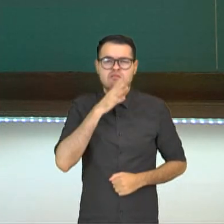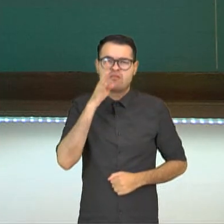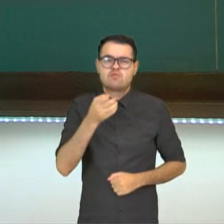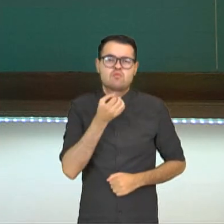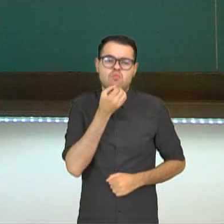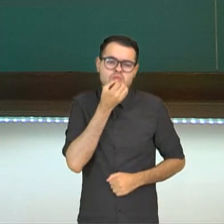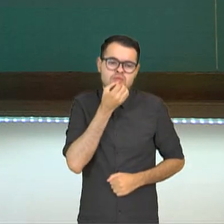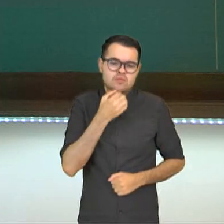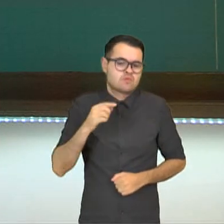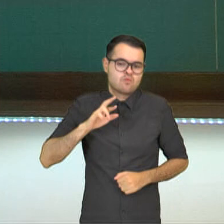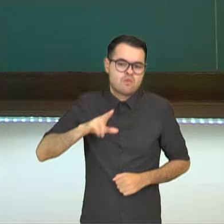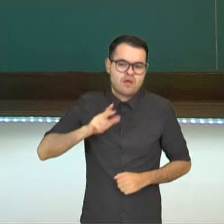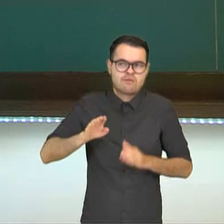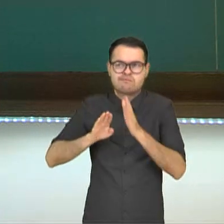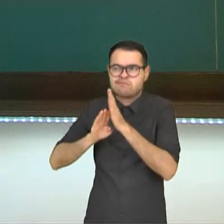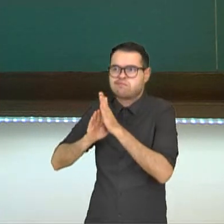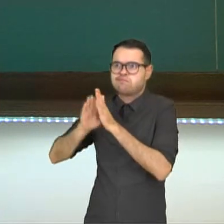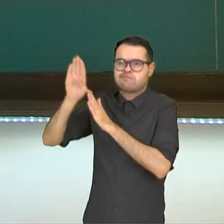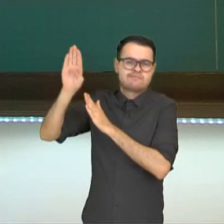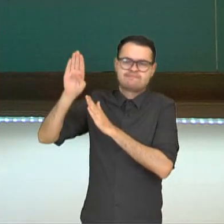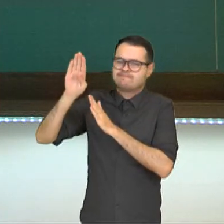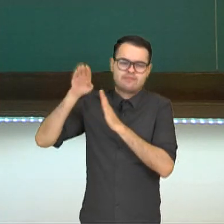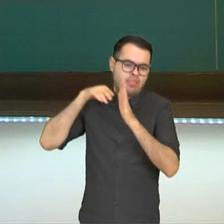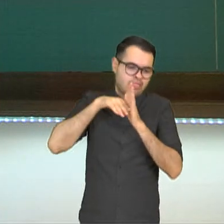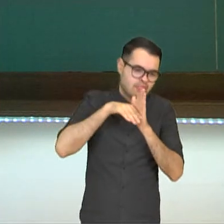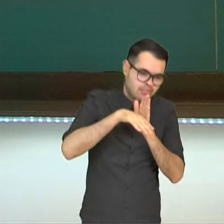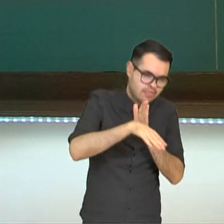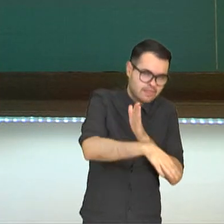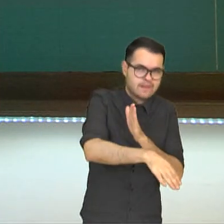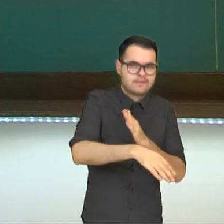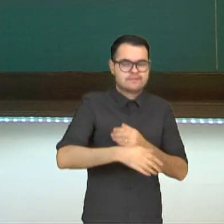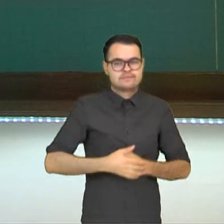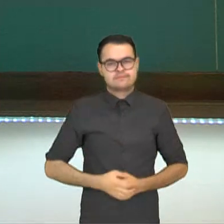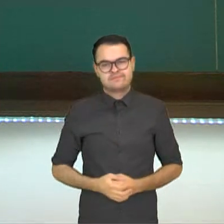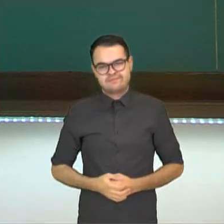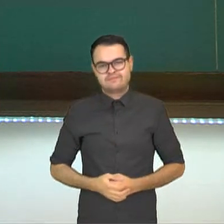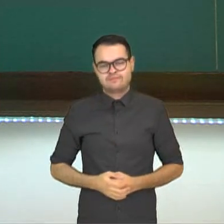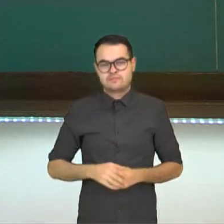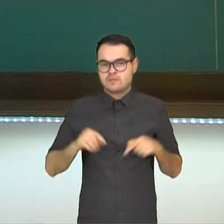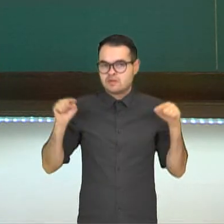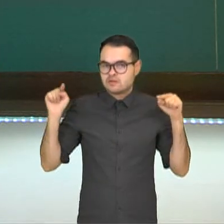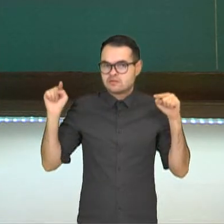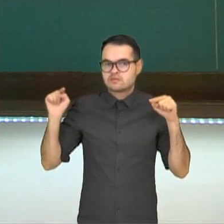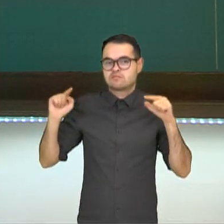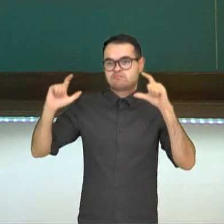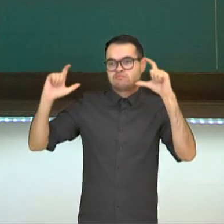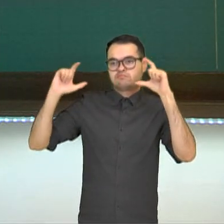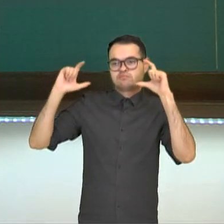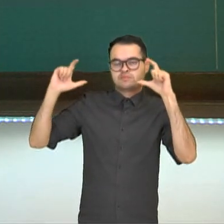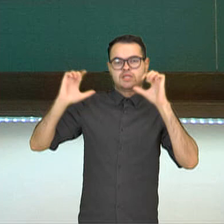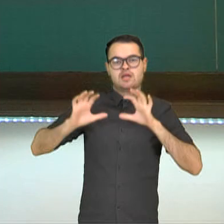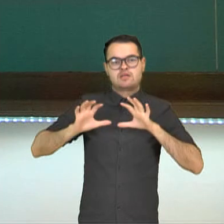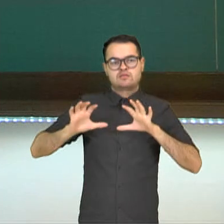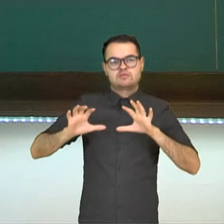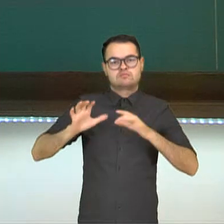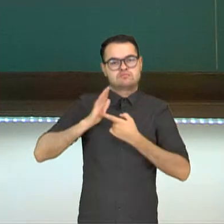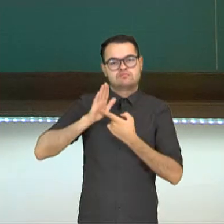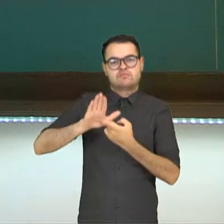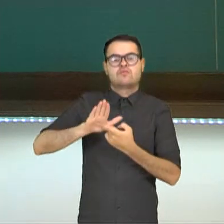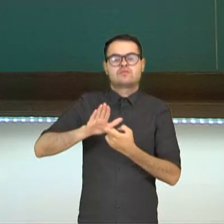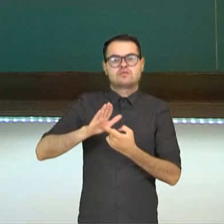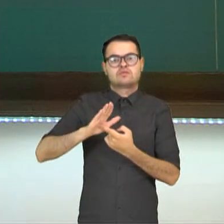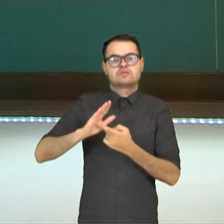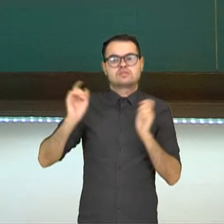bem aquela vida de sucesso que as pessoas esperam. Então aqui, neste primeiro verso, é isso que